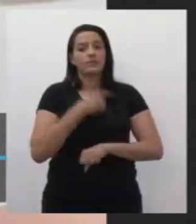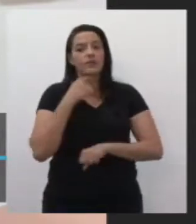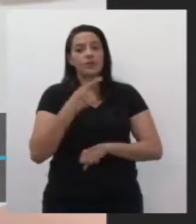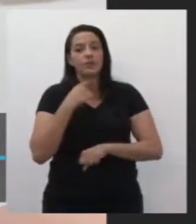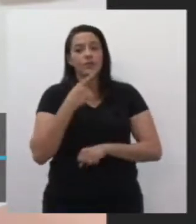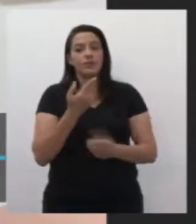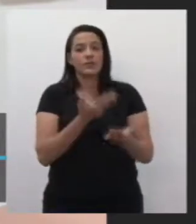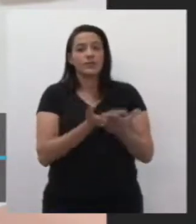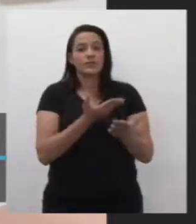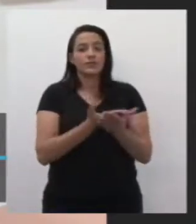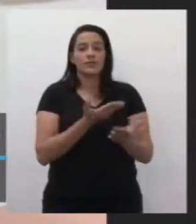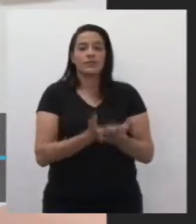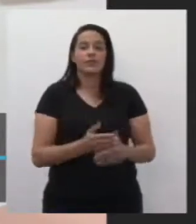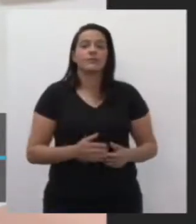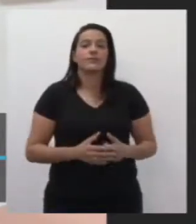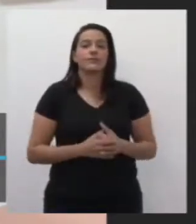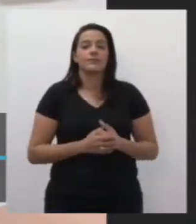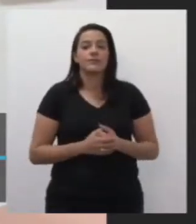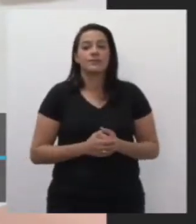nas aulas.